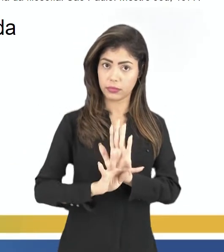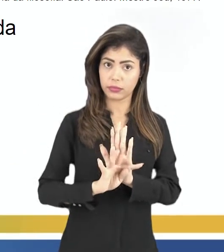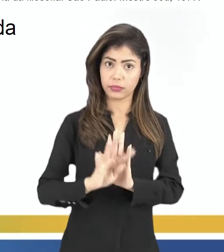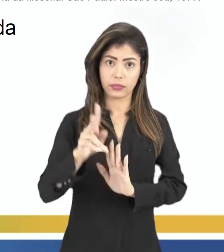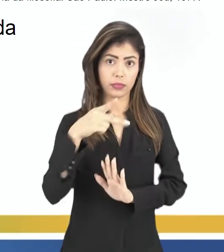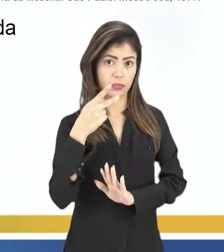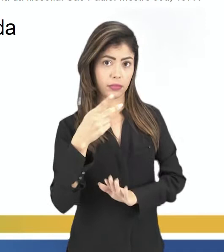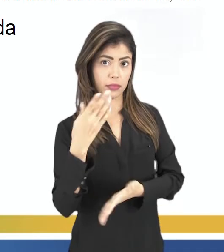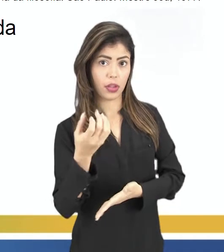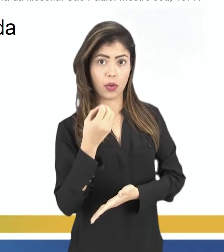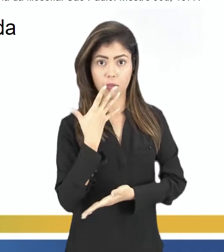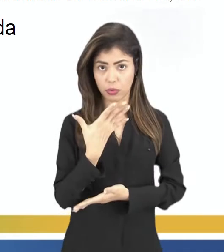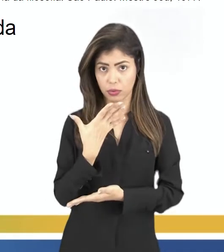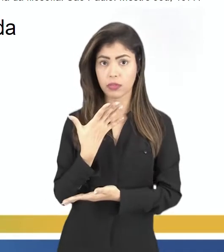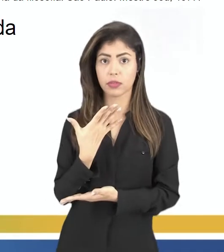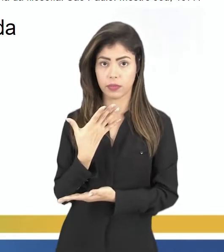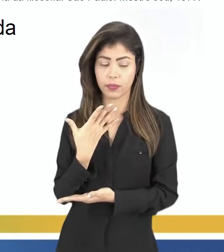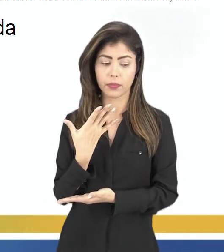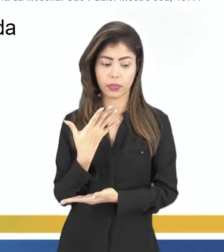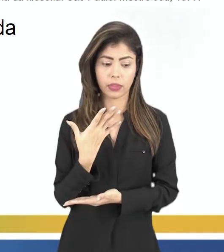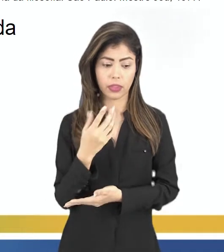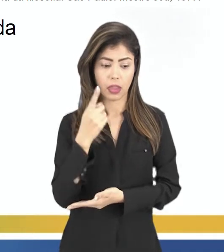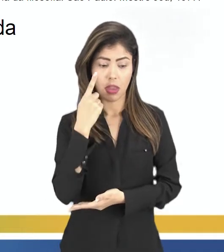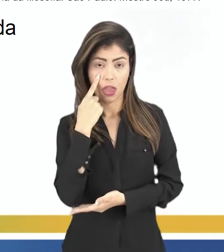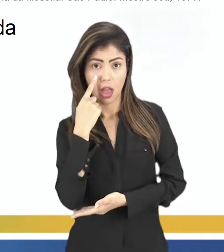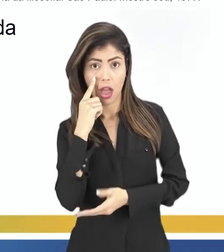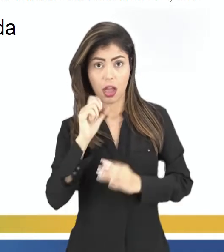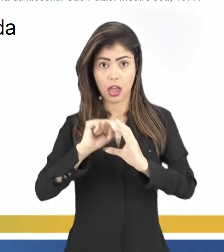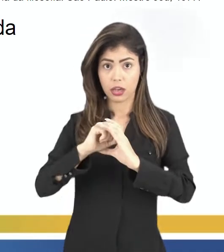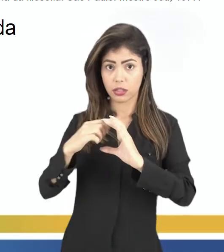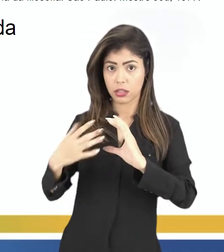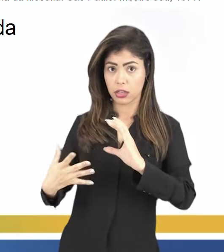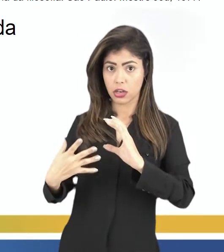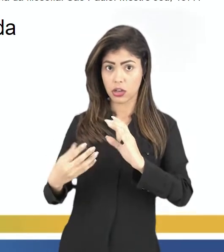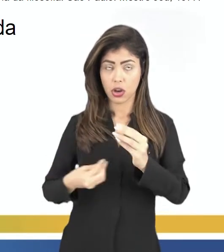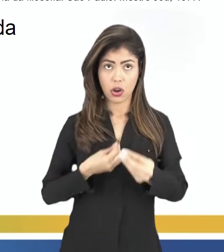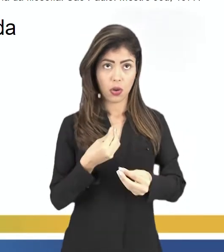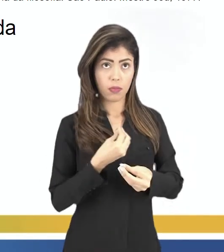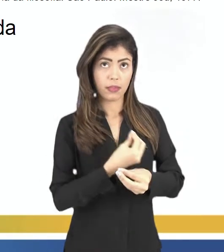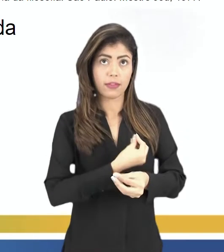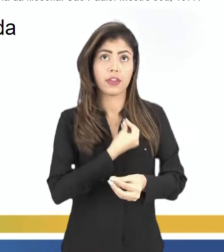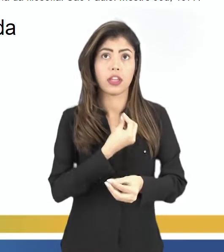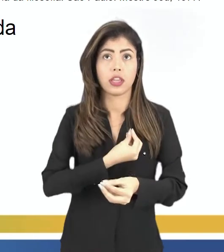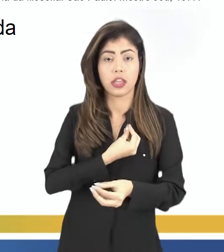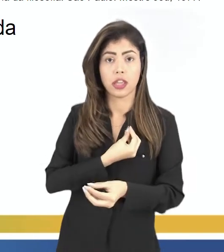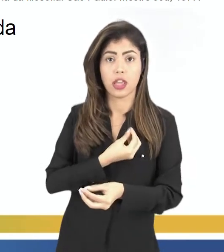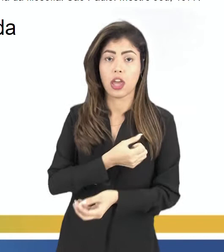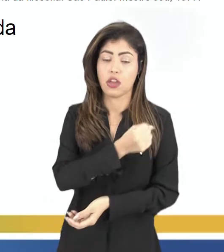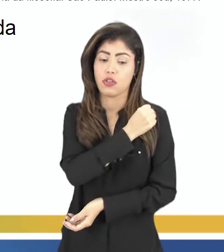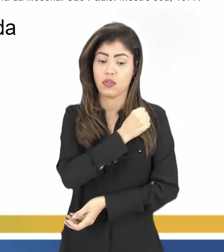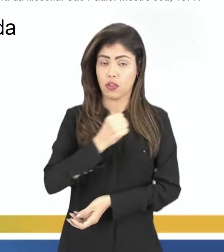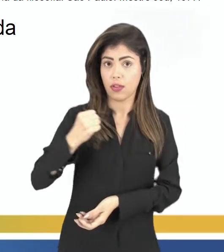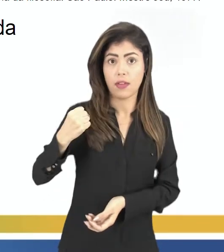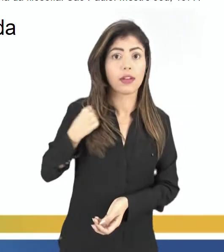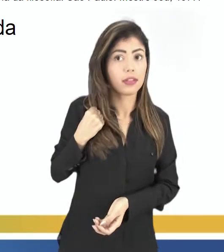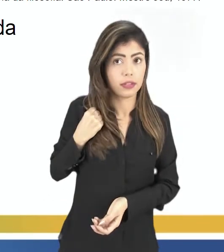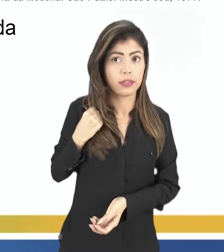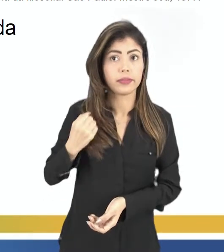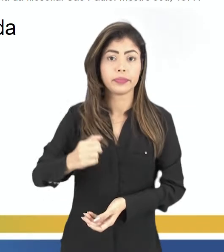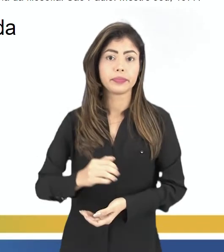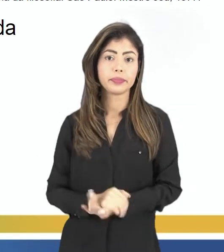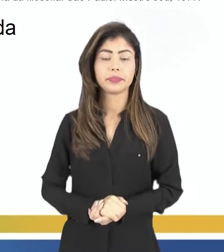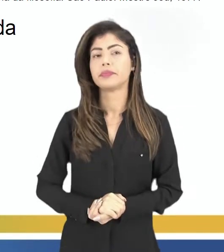Falando do texto, é bom ler o texto. Evidencia características do modo de vida socrático. O texto está falando de